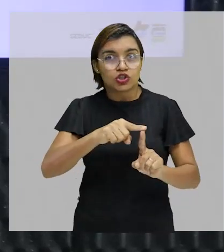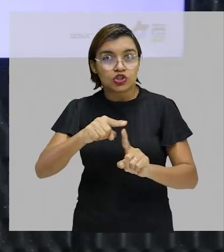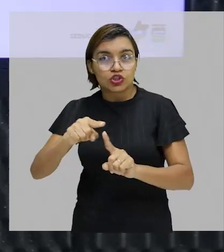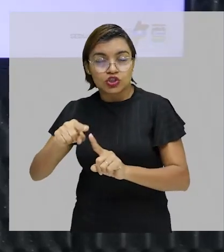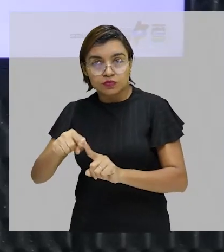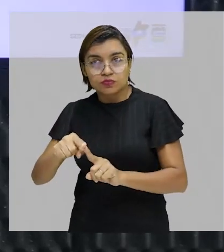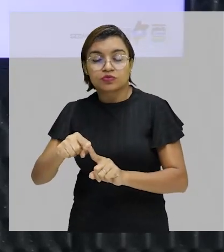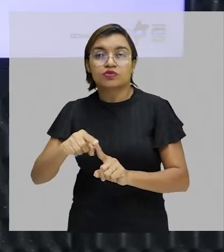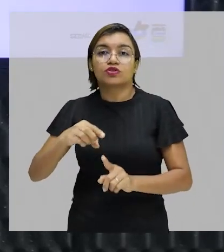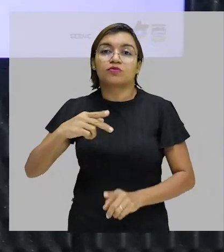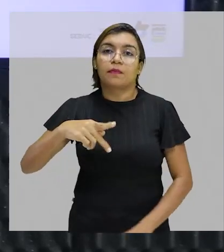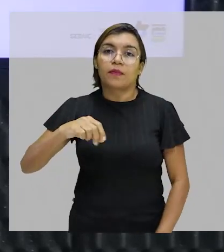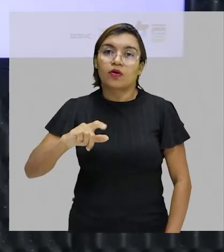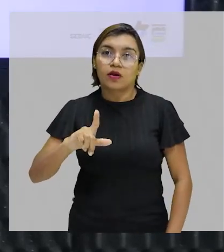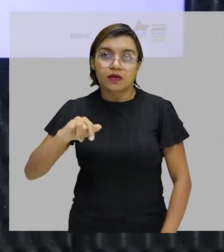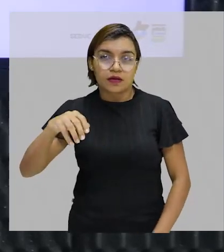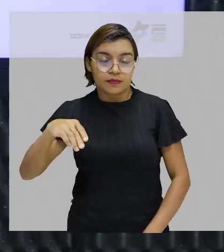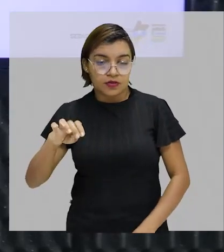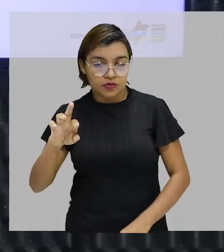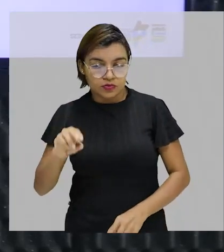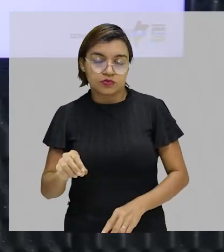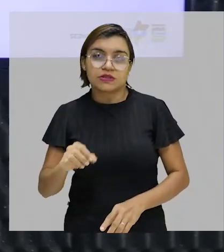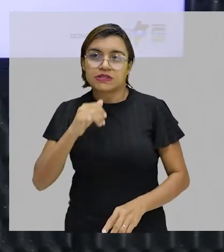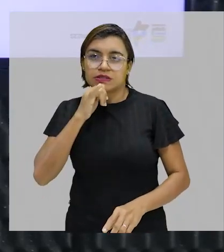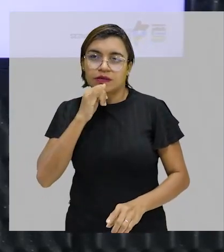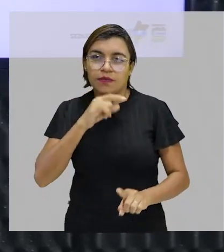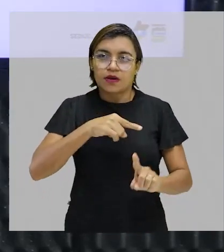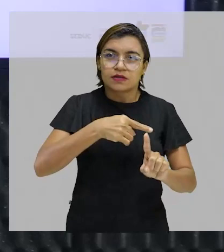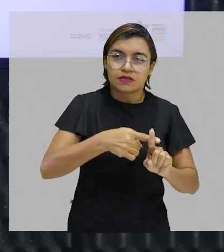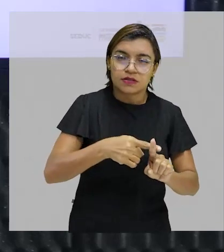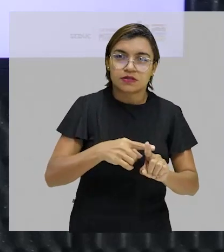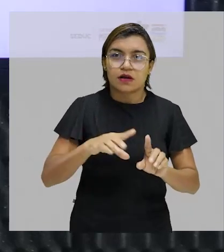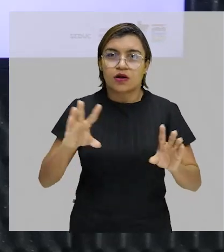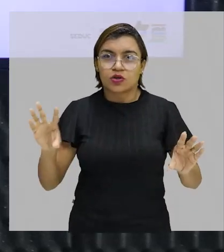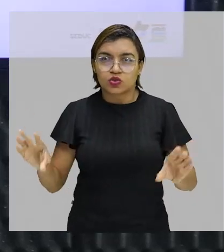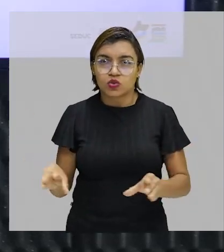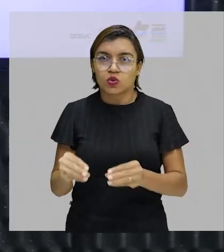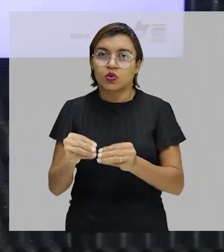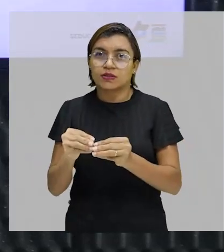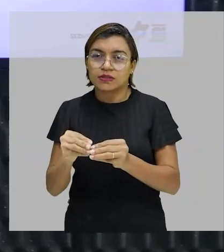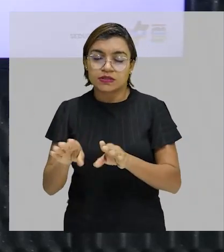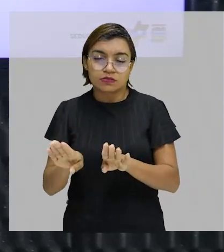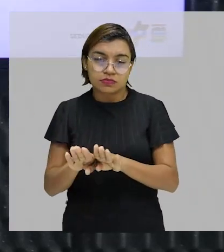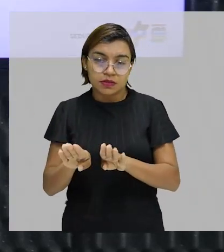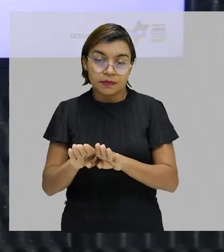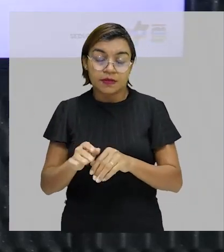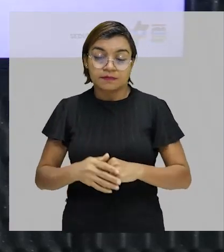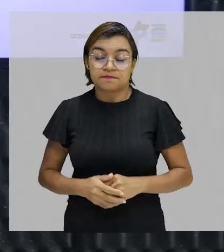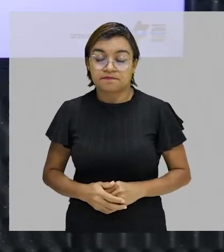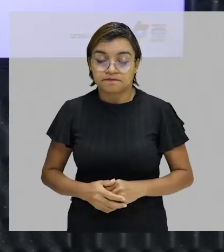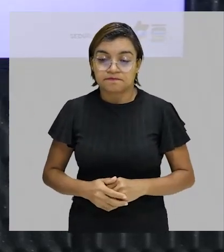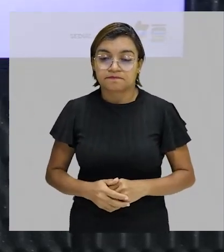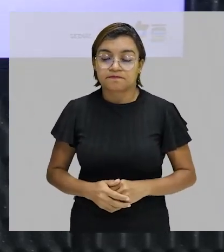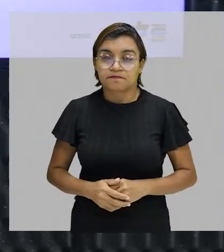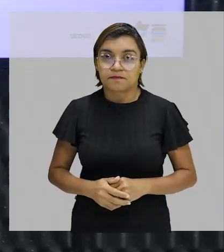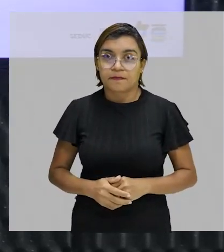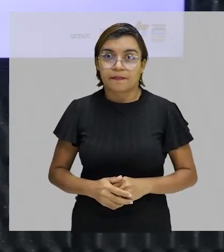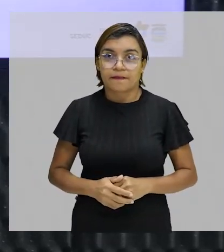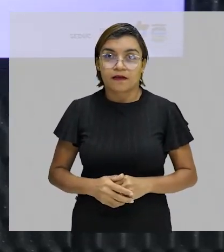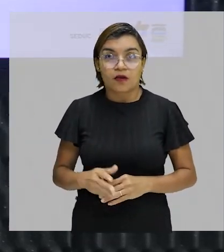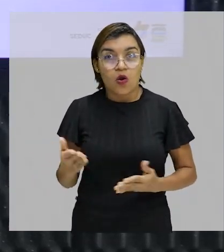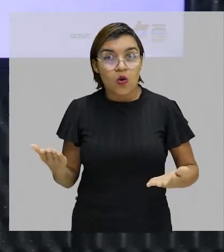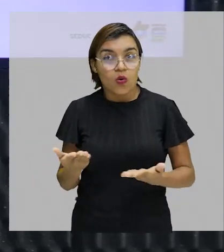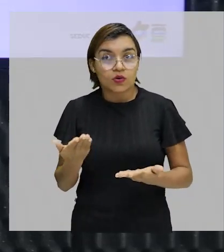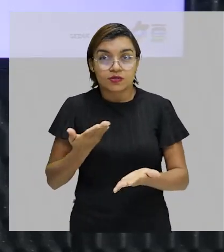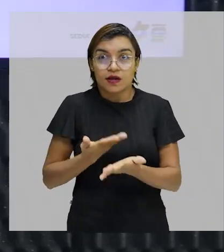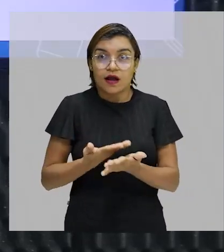de polímeros, os polímeros de adição, condensação, os copolímeros. Tudo bem, turminha? E na nossa